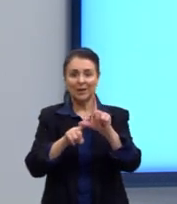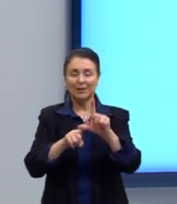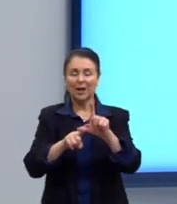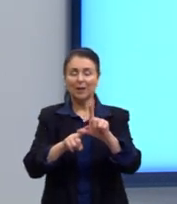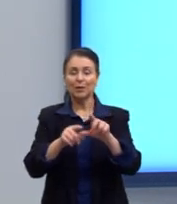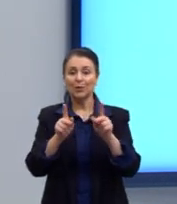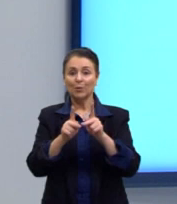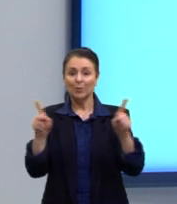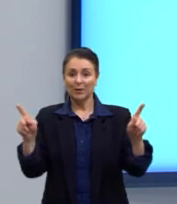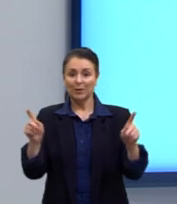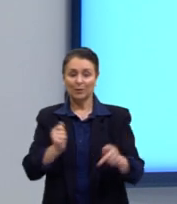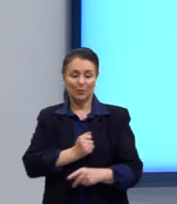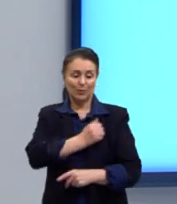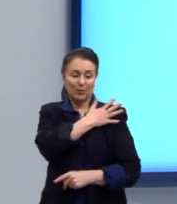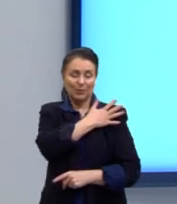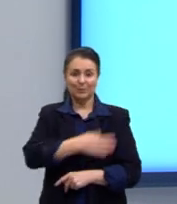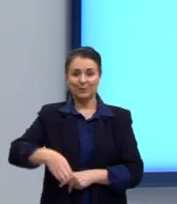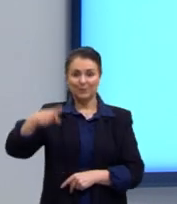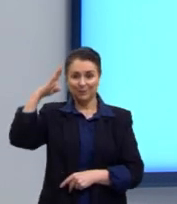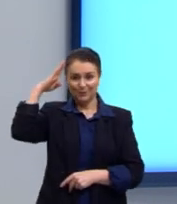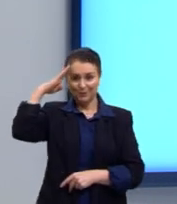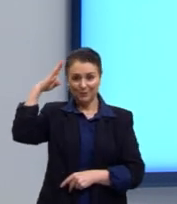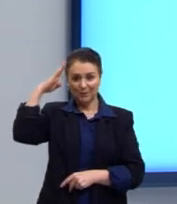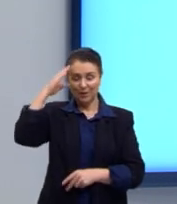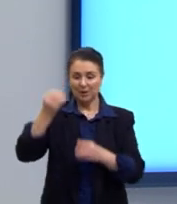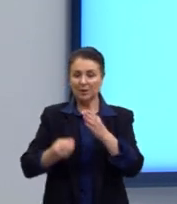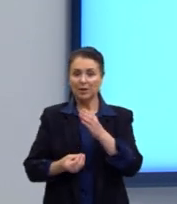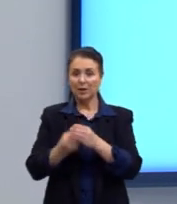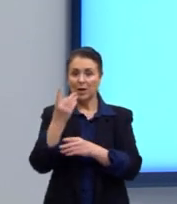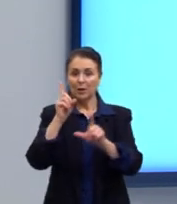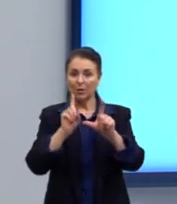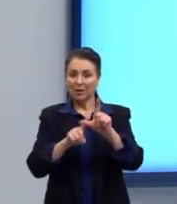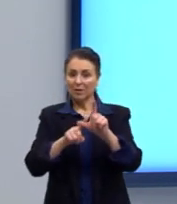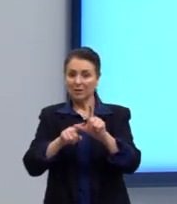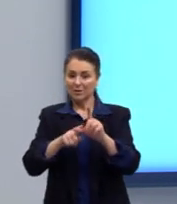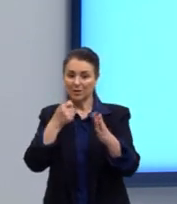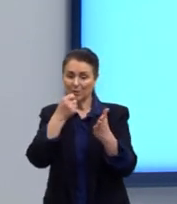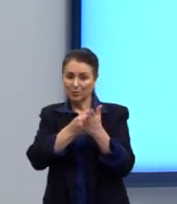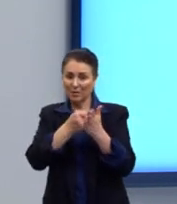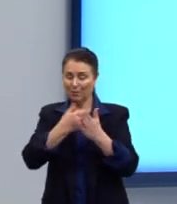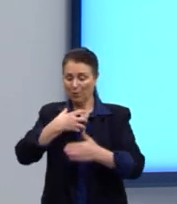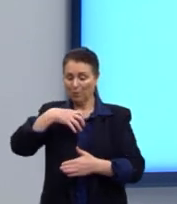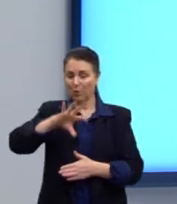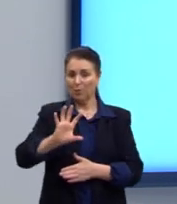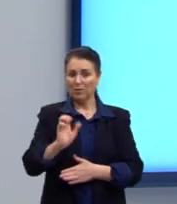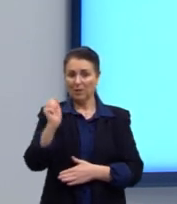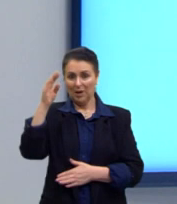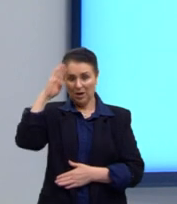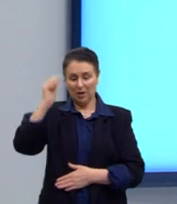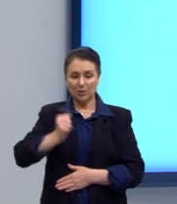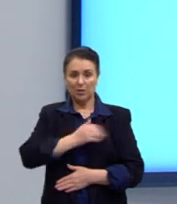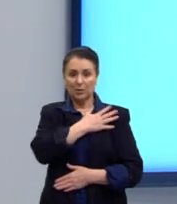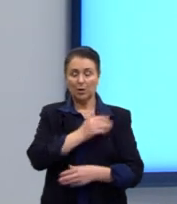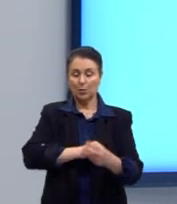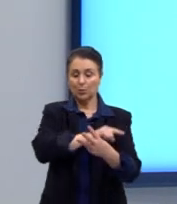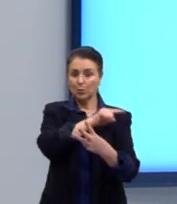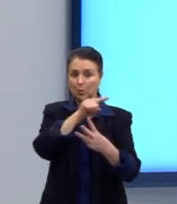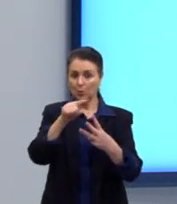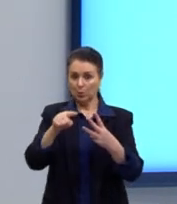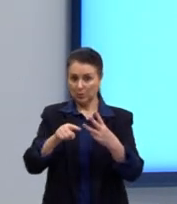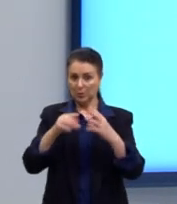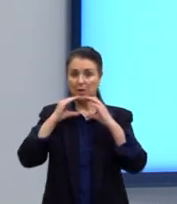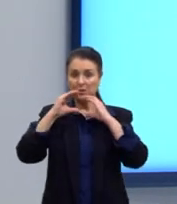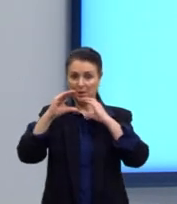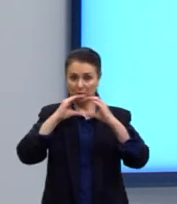regime ditatorial Ou seja que era um letras que combatiam a ditadura tanto que os três cantores né foram